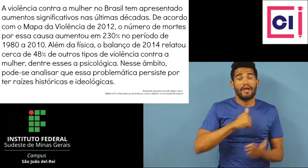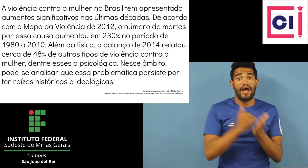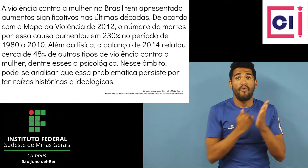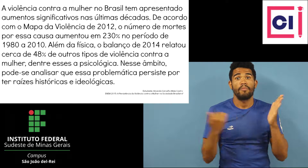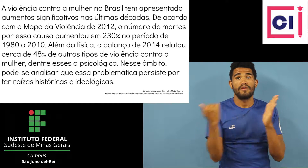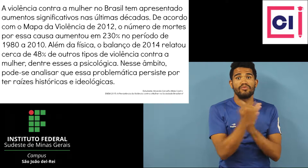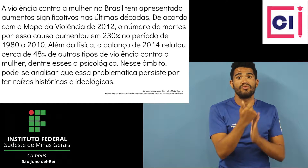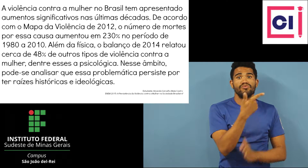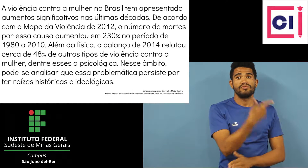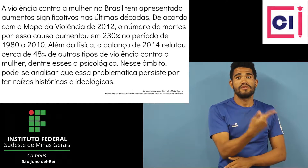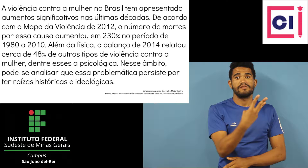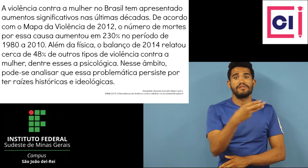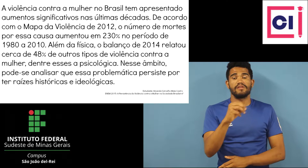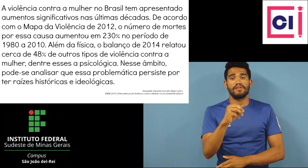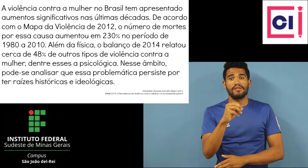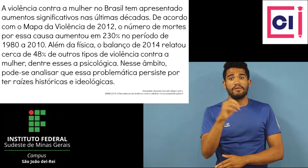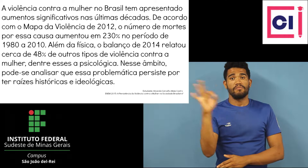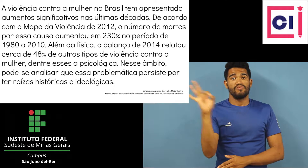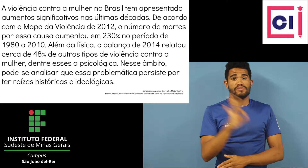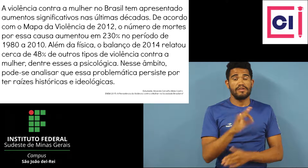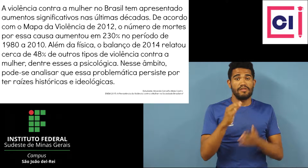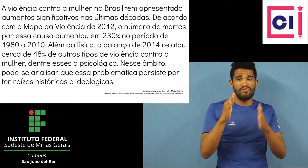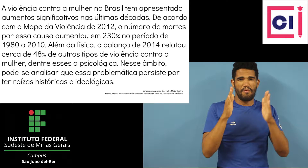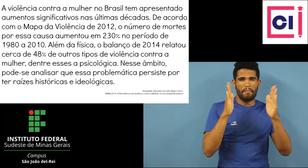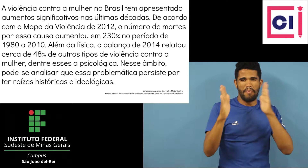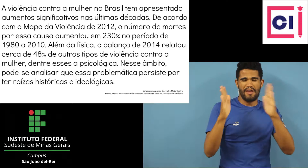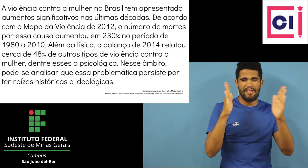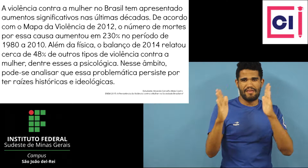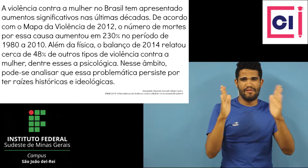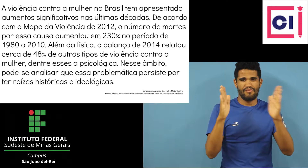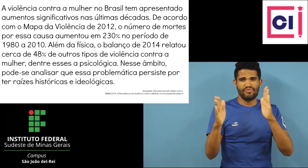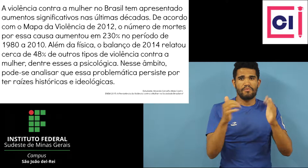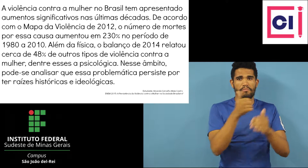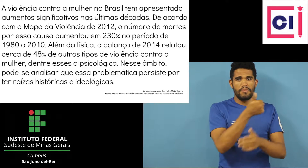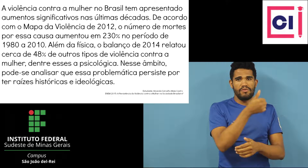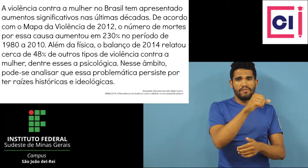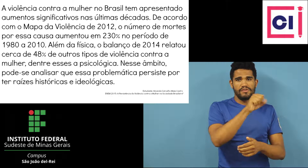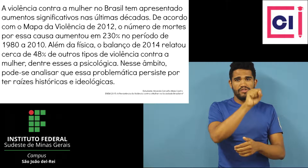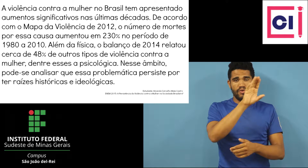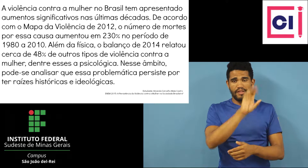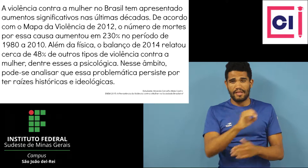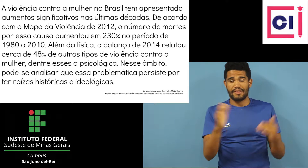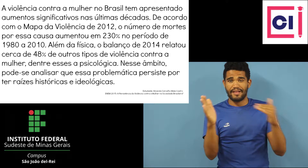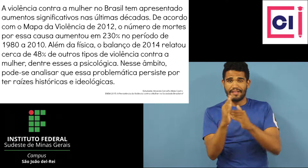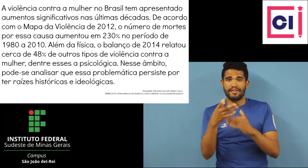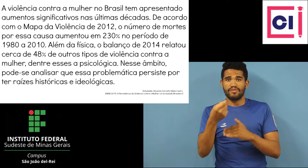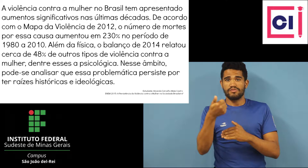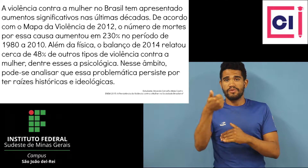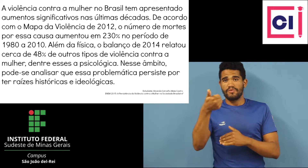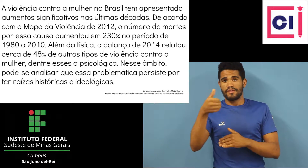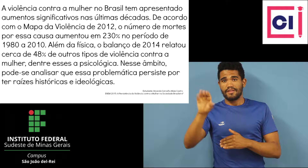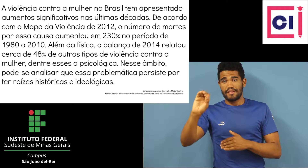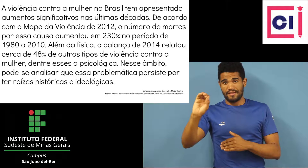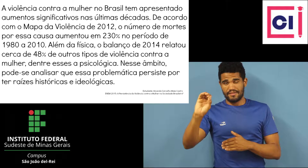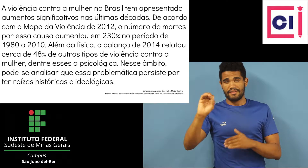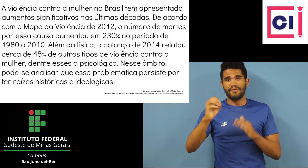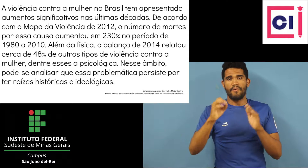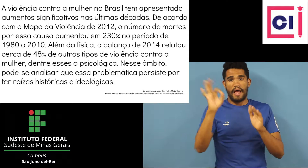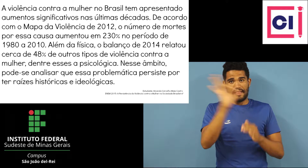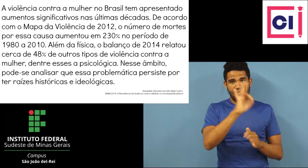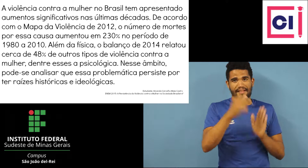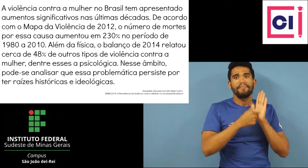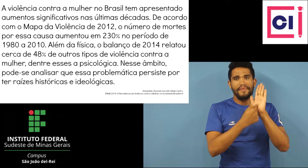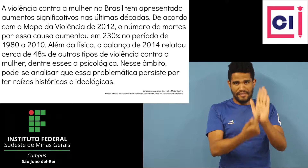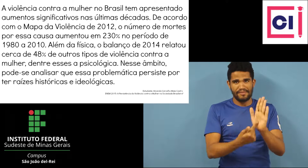causa aumentou em 230% no período de 1980 a 2010. E ela apresentou